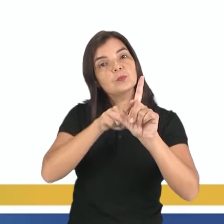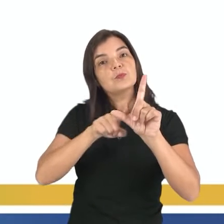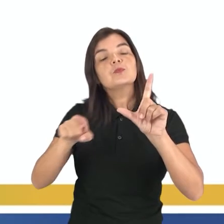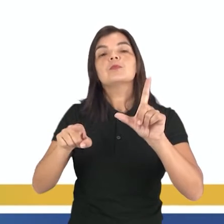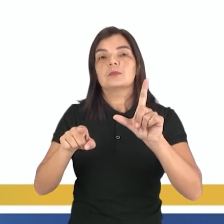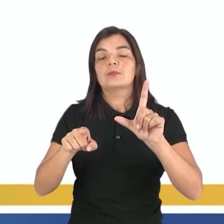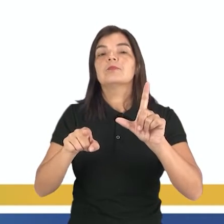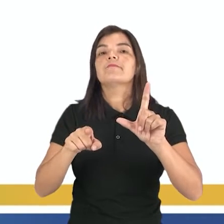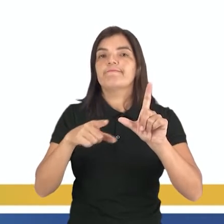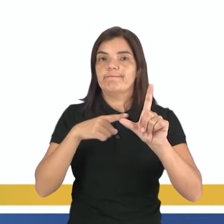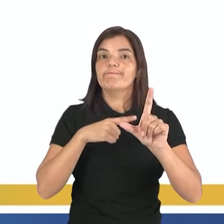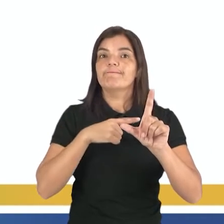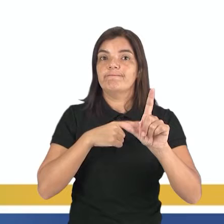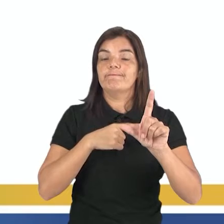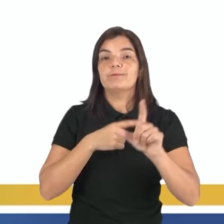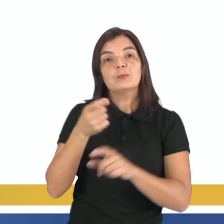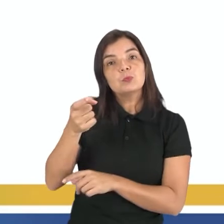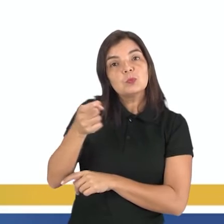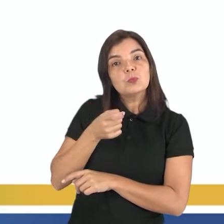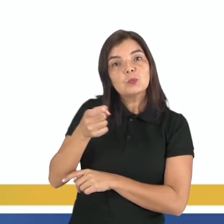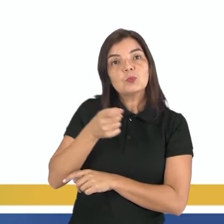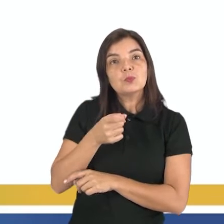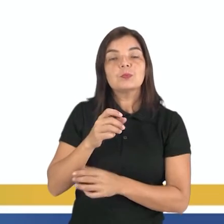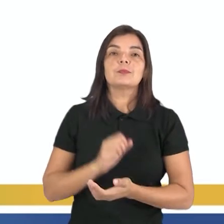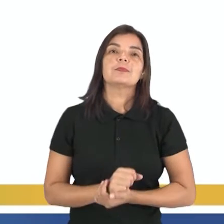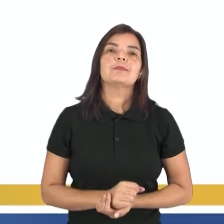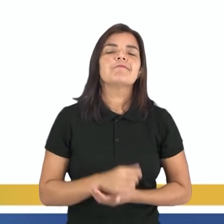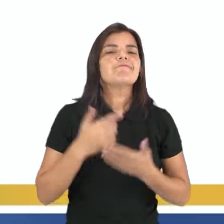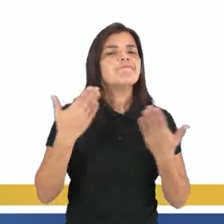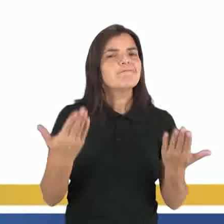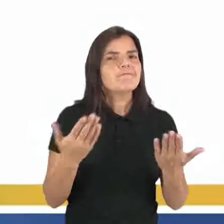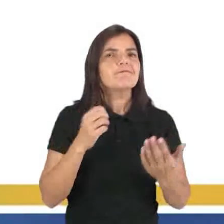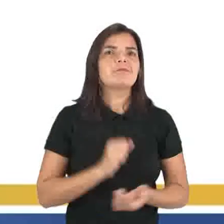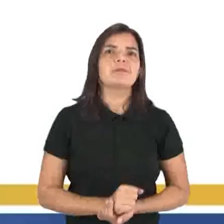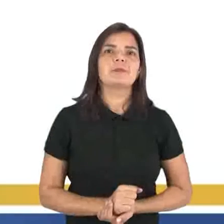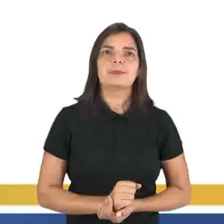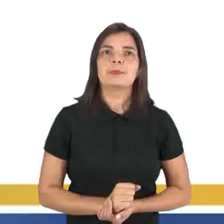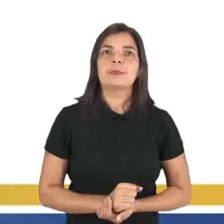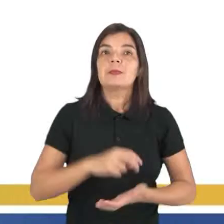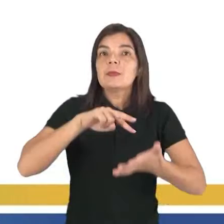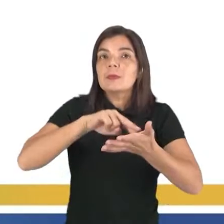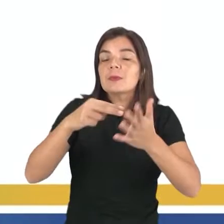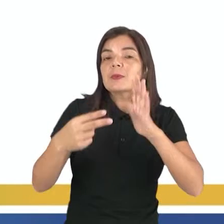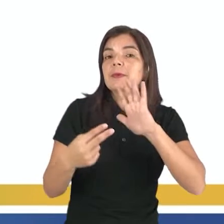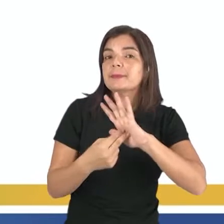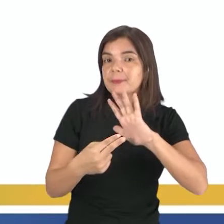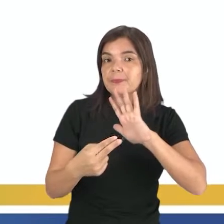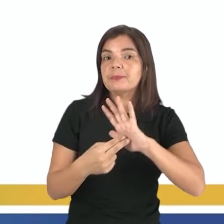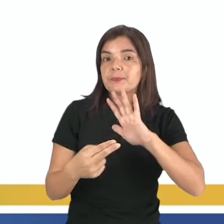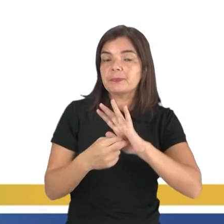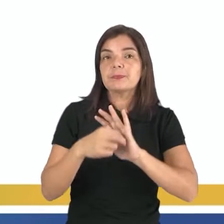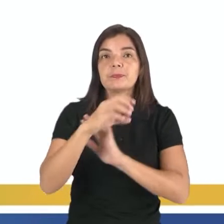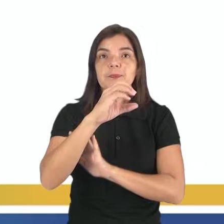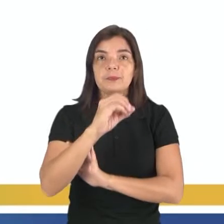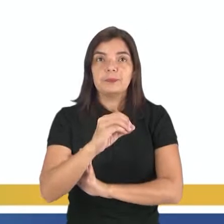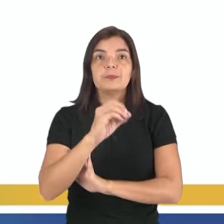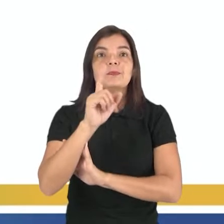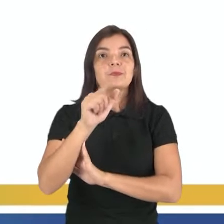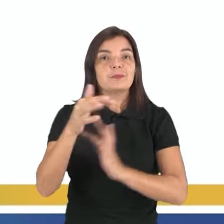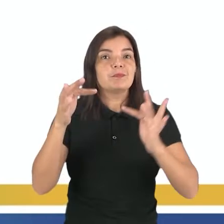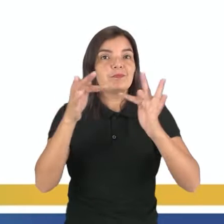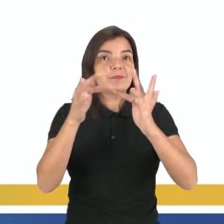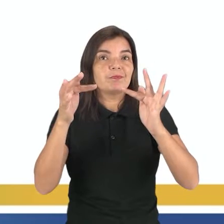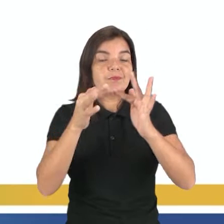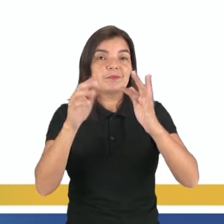função intercepta o eixo x. Então, olha o que vai acontecer. Isso significa que o zero